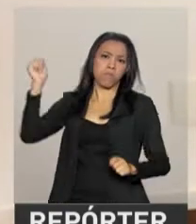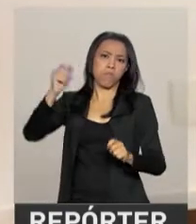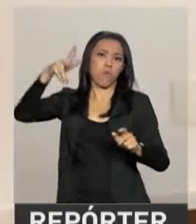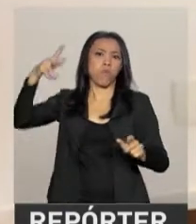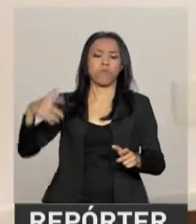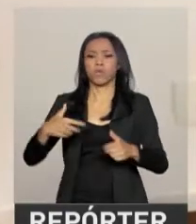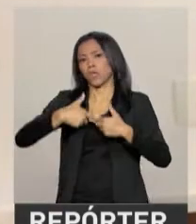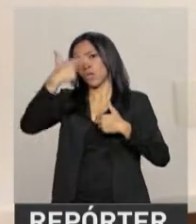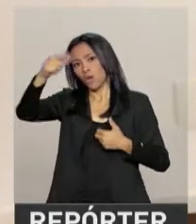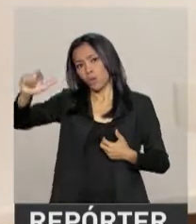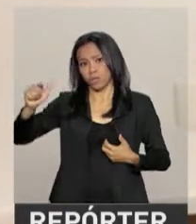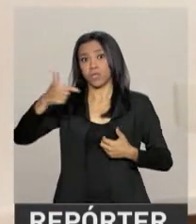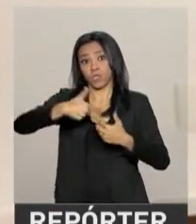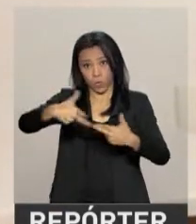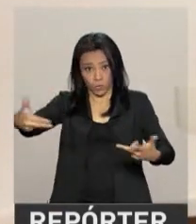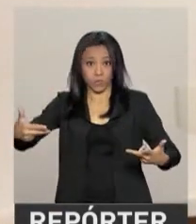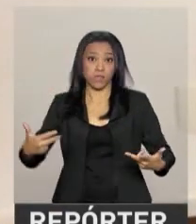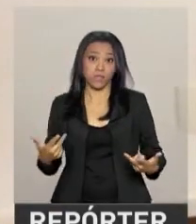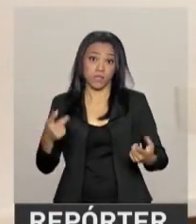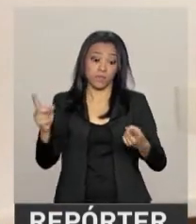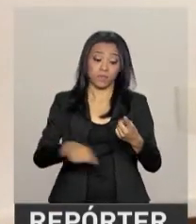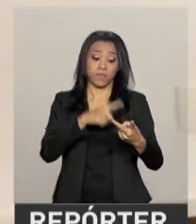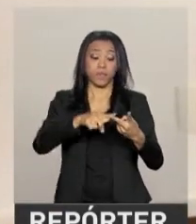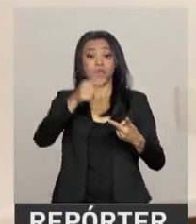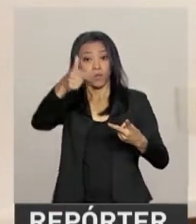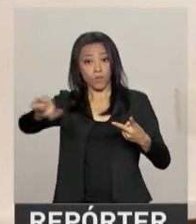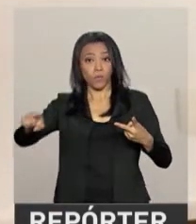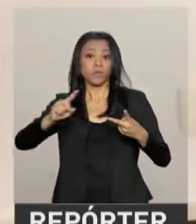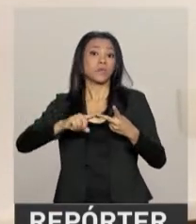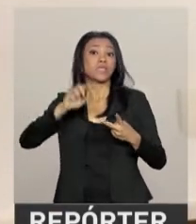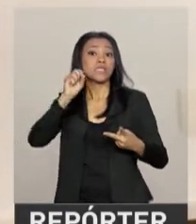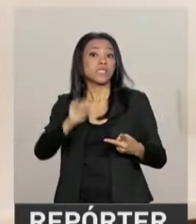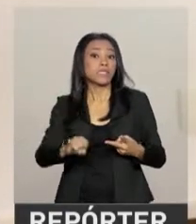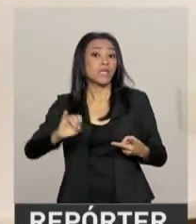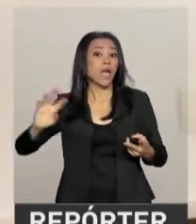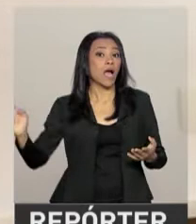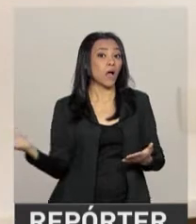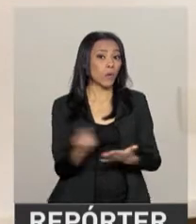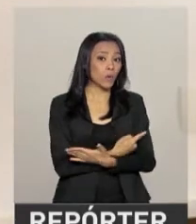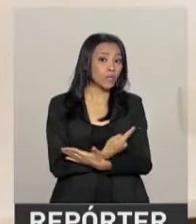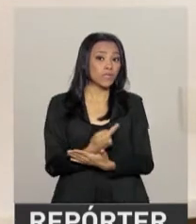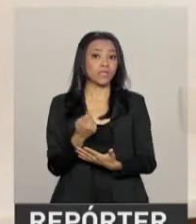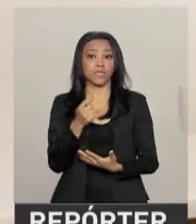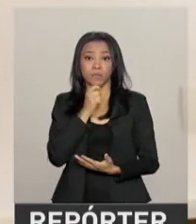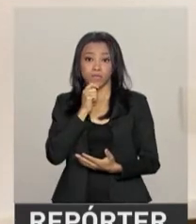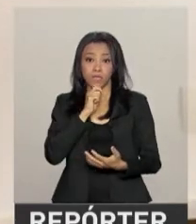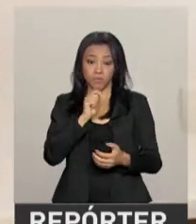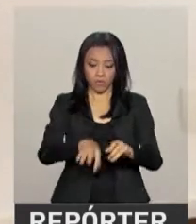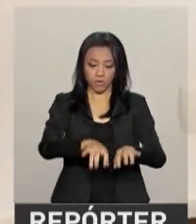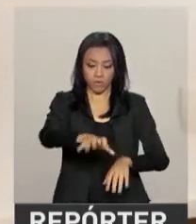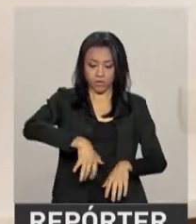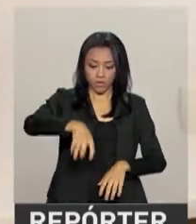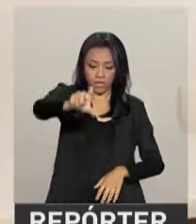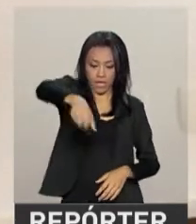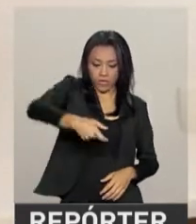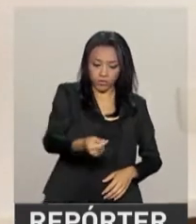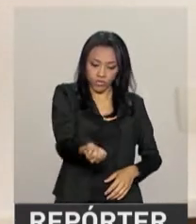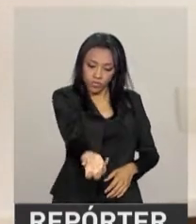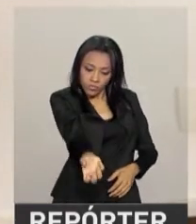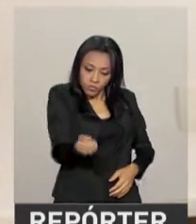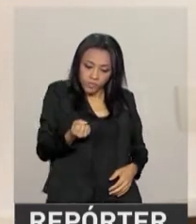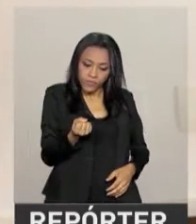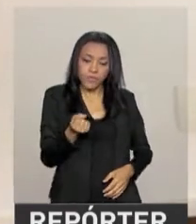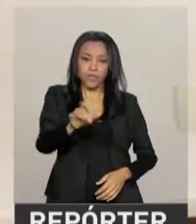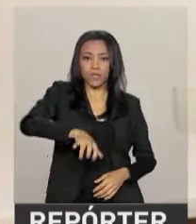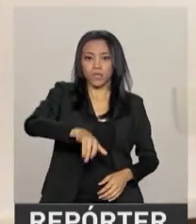a feitura de explosivos. E um outro ponto é que, se houver explosão de um caixa eletrônico, haverá um sistema pelo